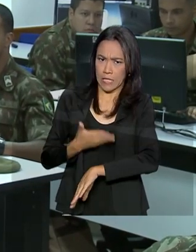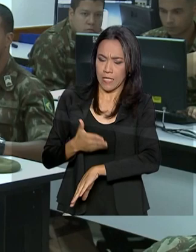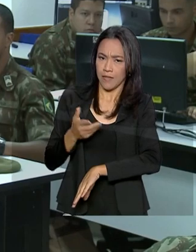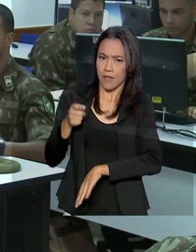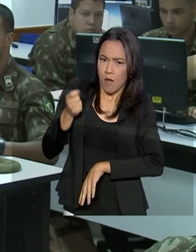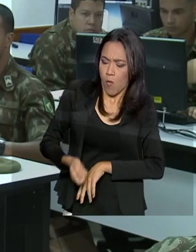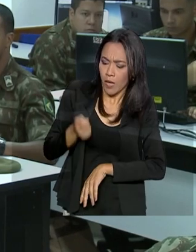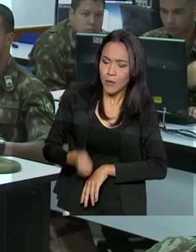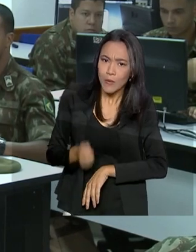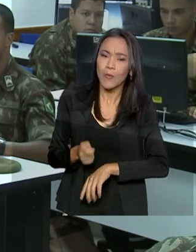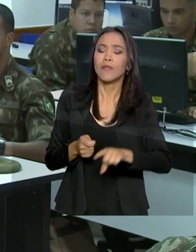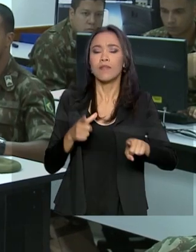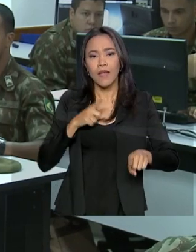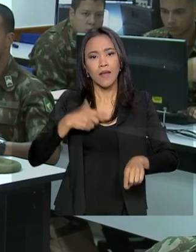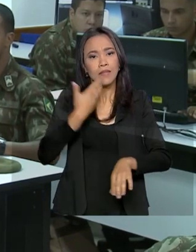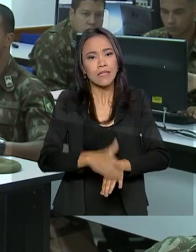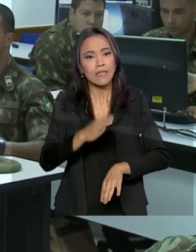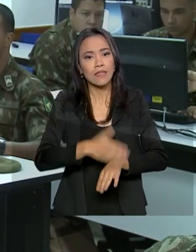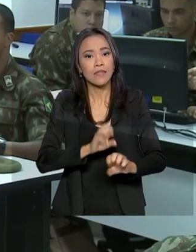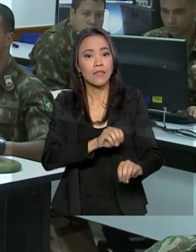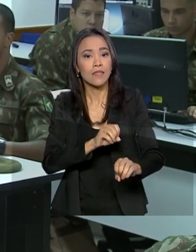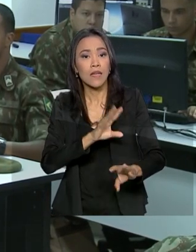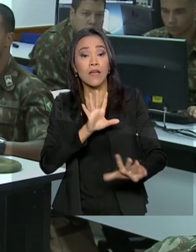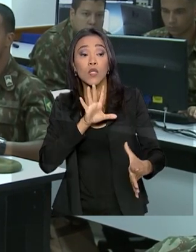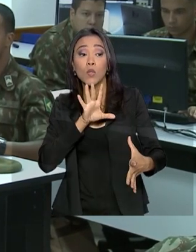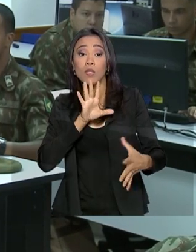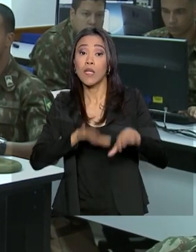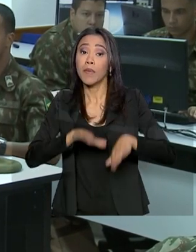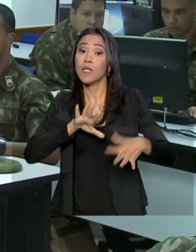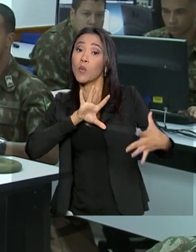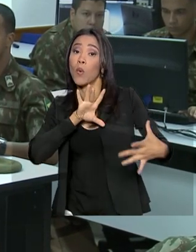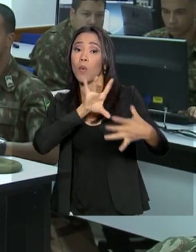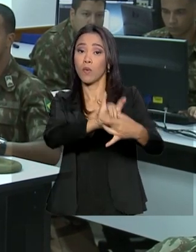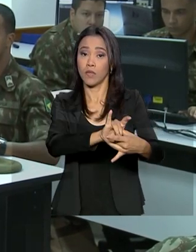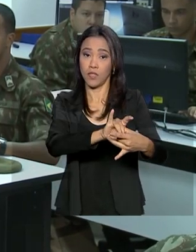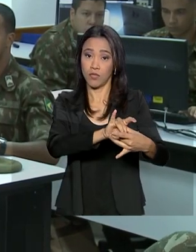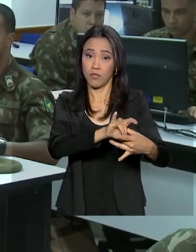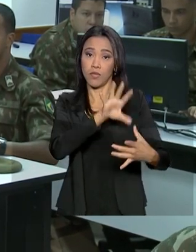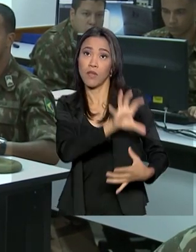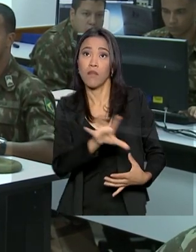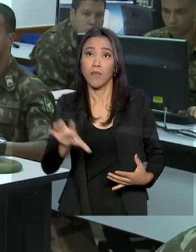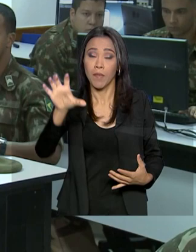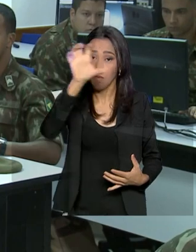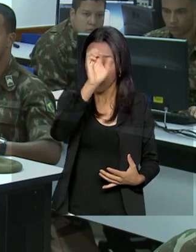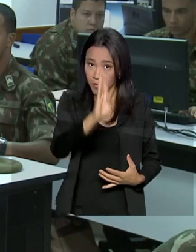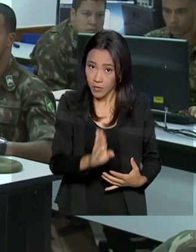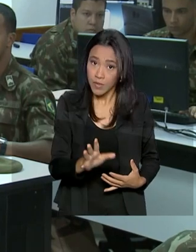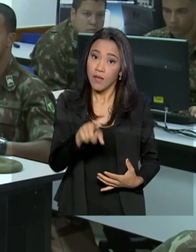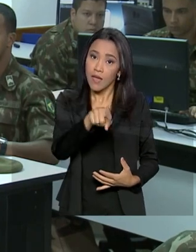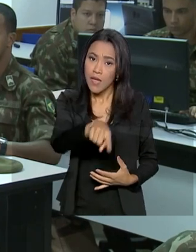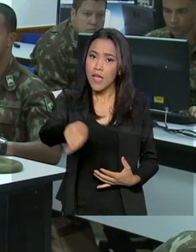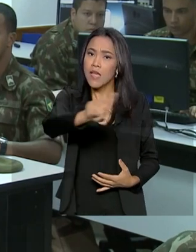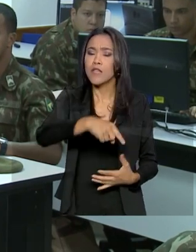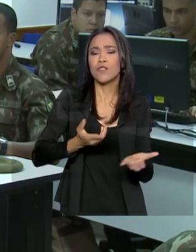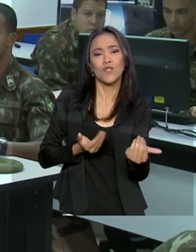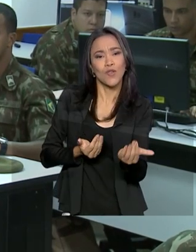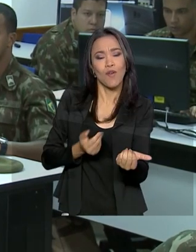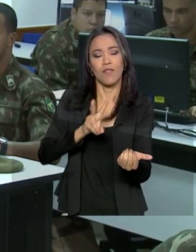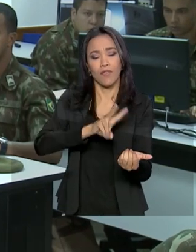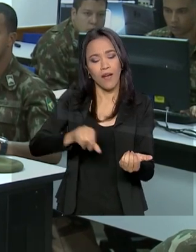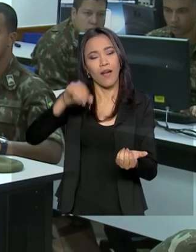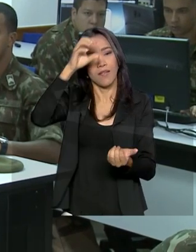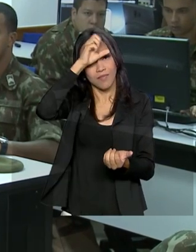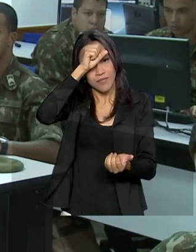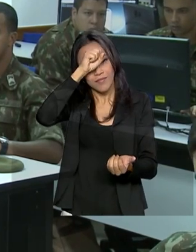recebem qualificação de acordo com a demanda do mercado de trabalho em cada região. Os jovens vão colocar em prática a